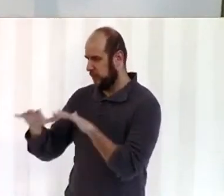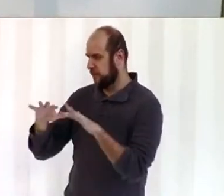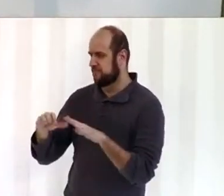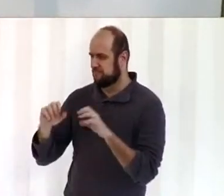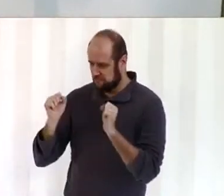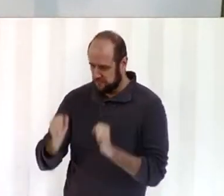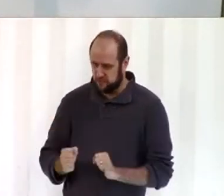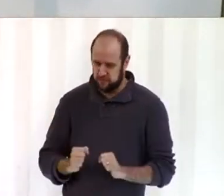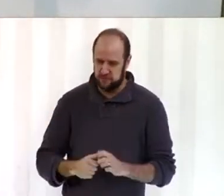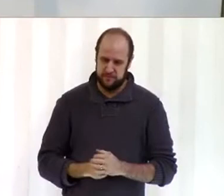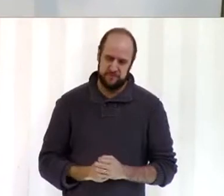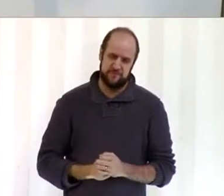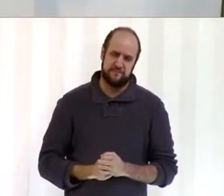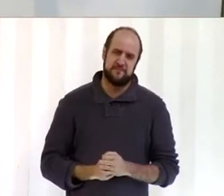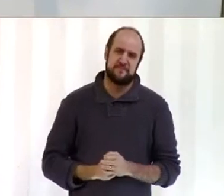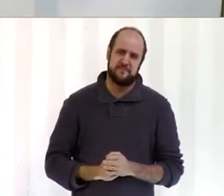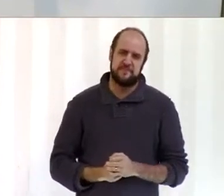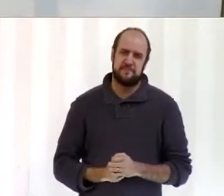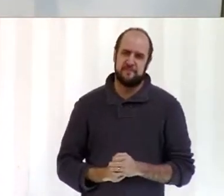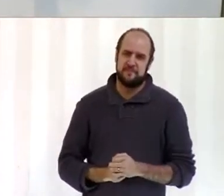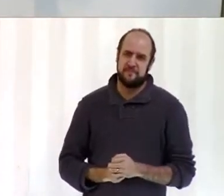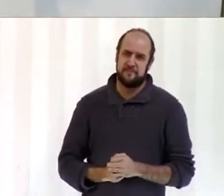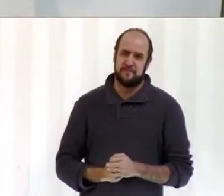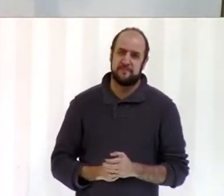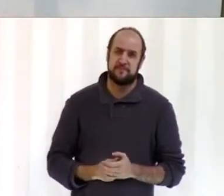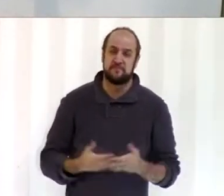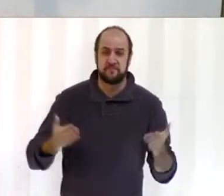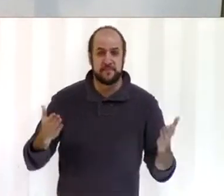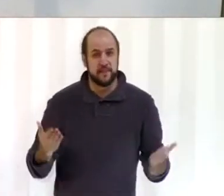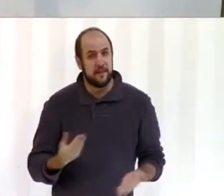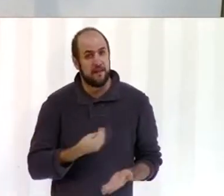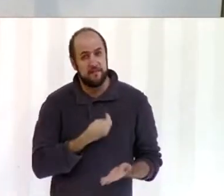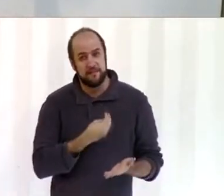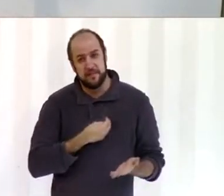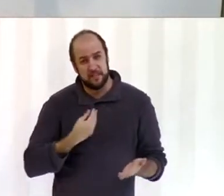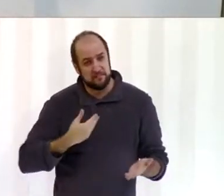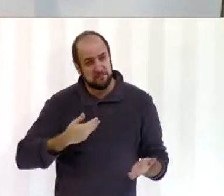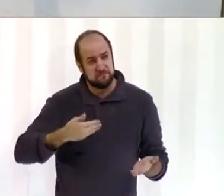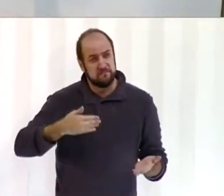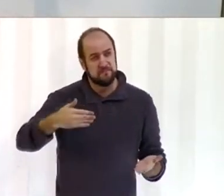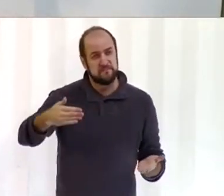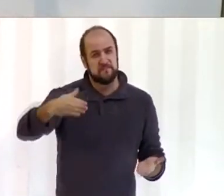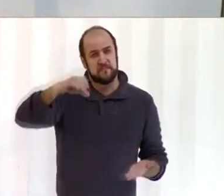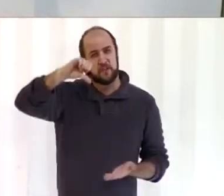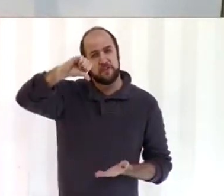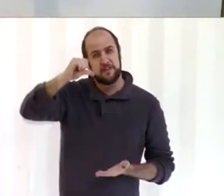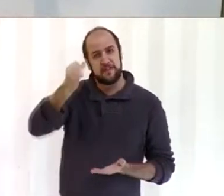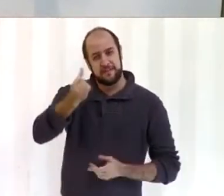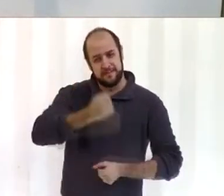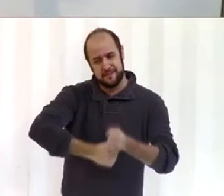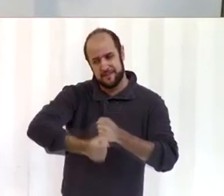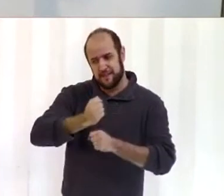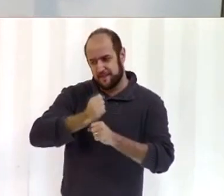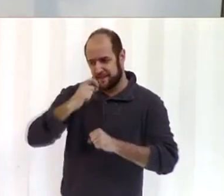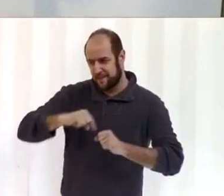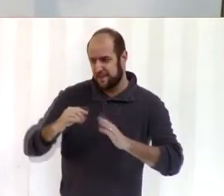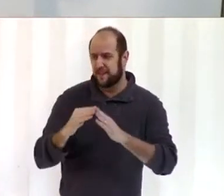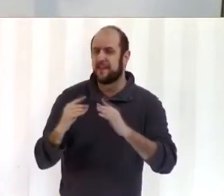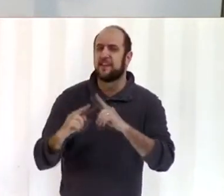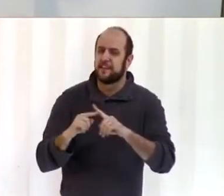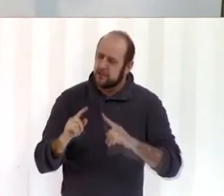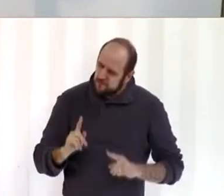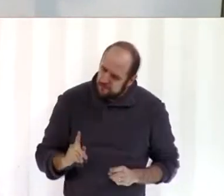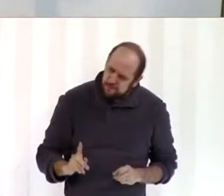vida. Tem sido assim em 96 anos de história dessa igreja, meus